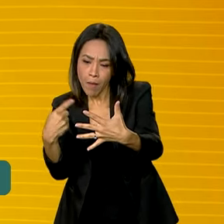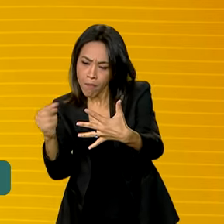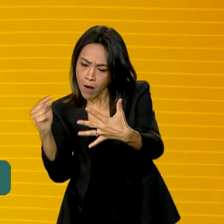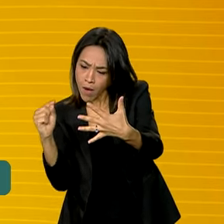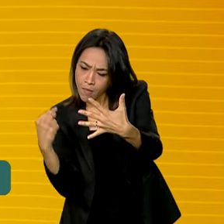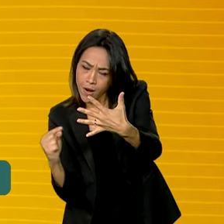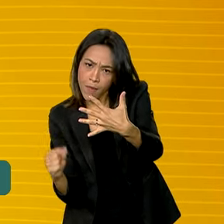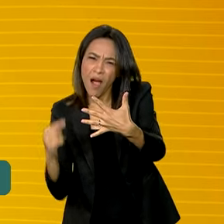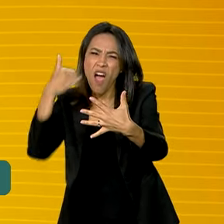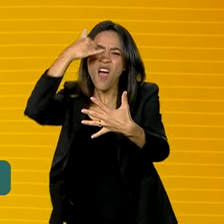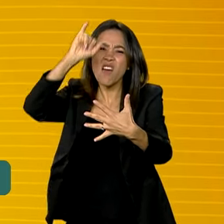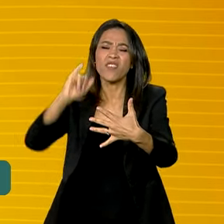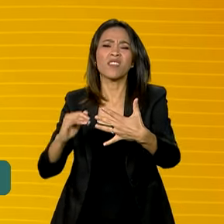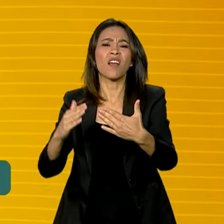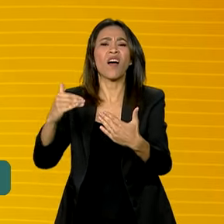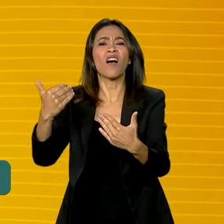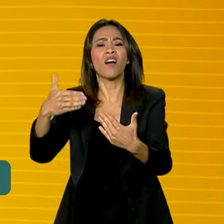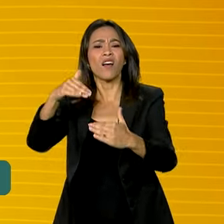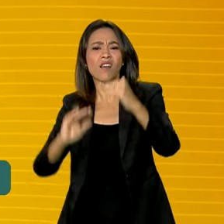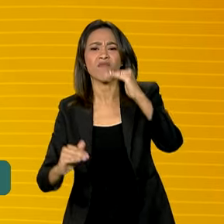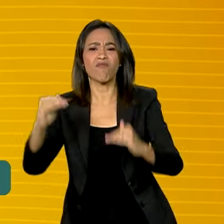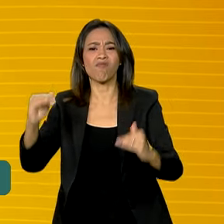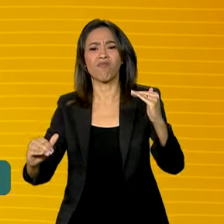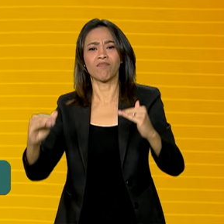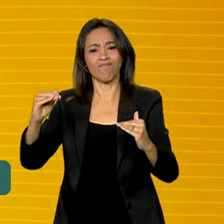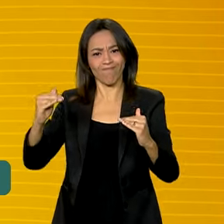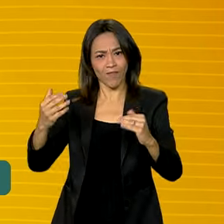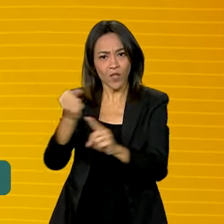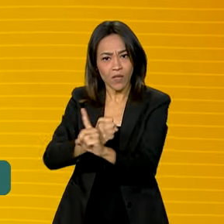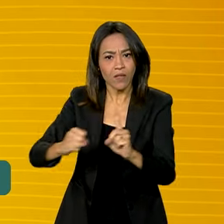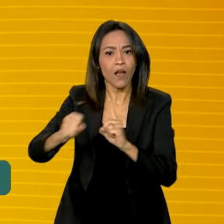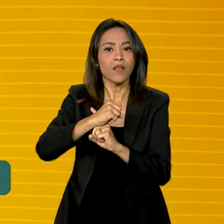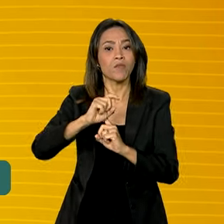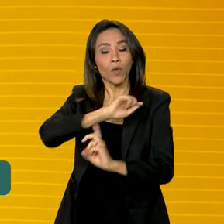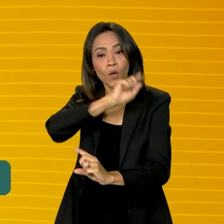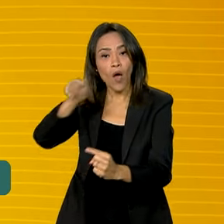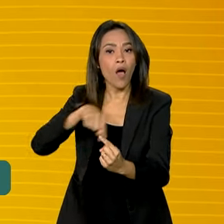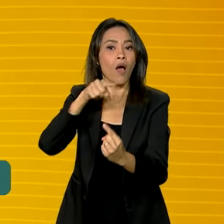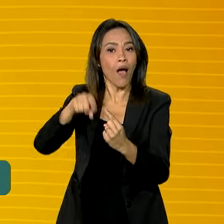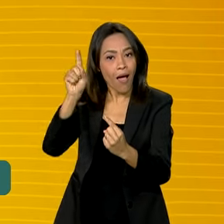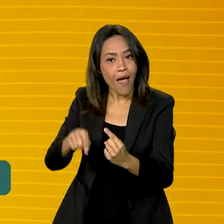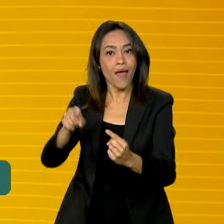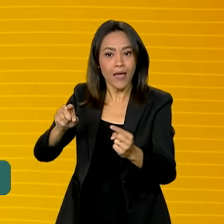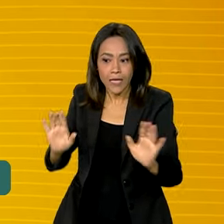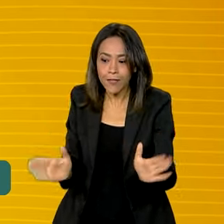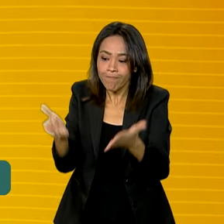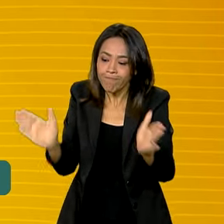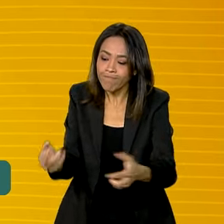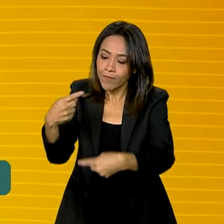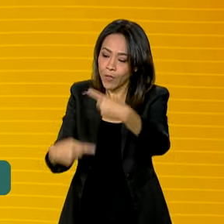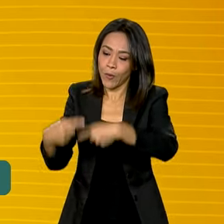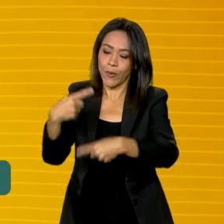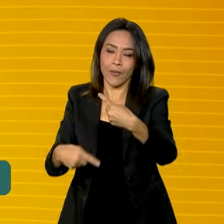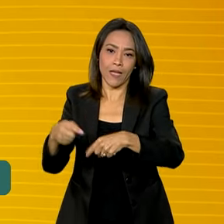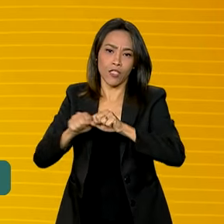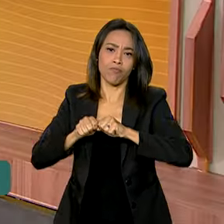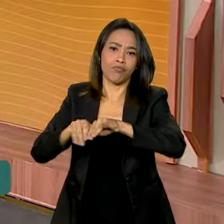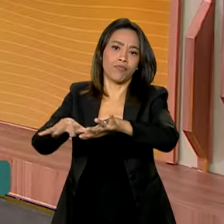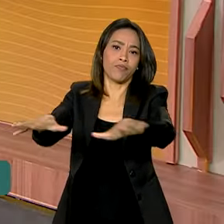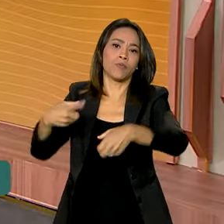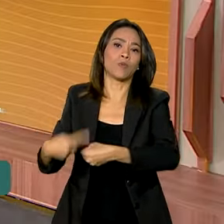às desigualdades, porque o nosso intento é interiorizar a política de promoção da igualdade racial nos municípios